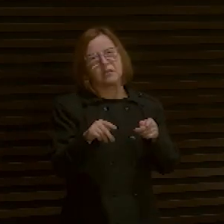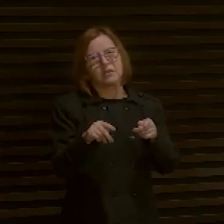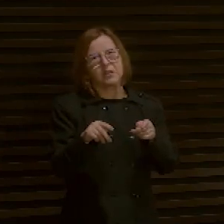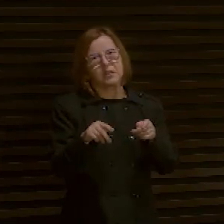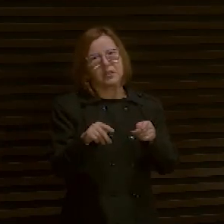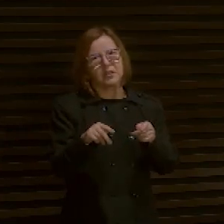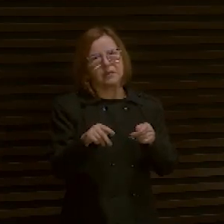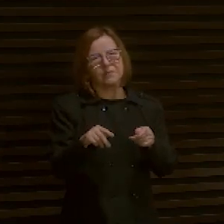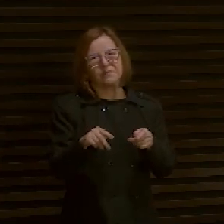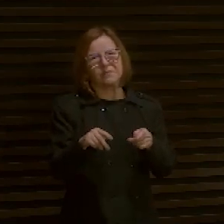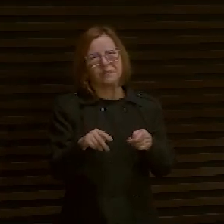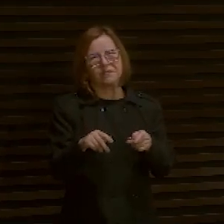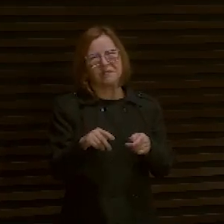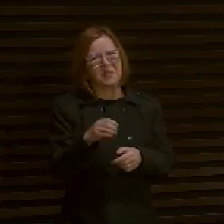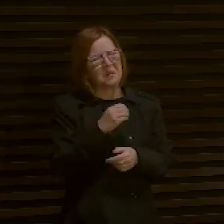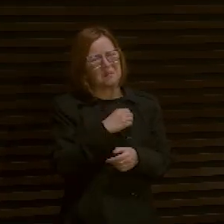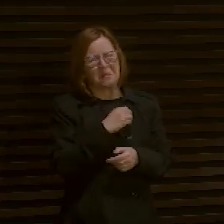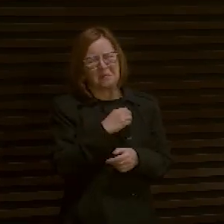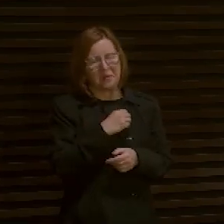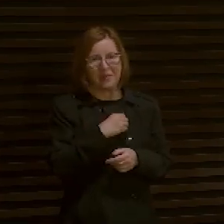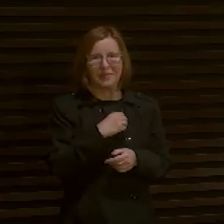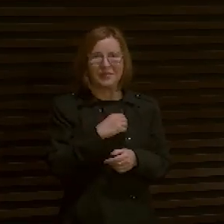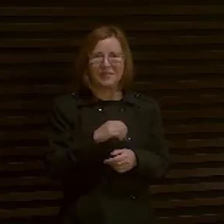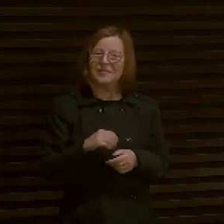E onde abundou o pecado, superabundou a graça de Deus.